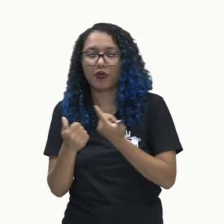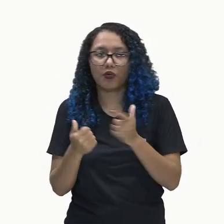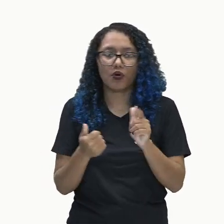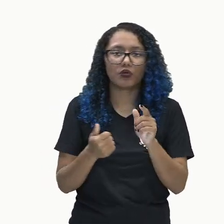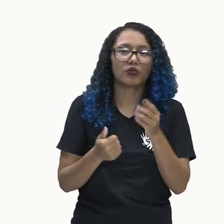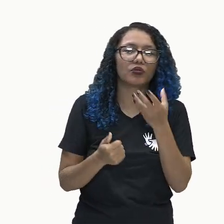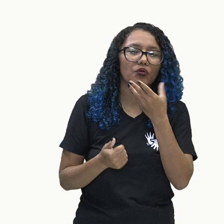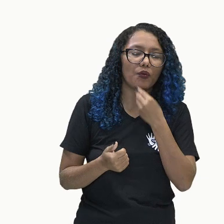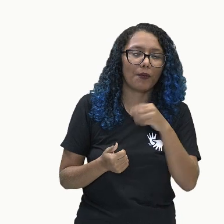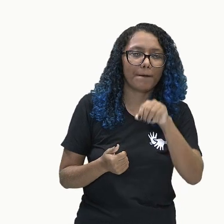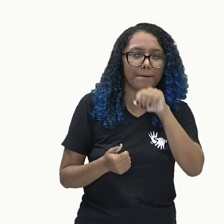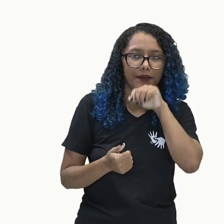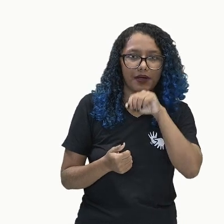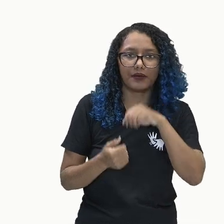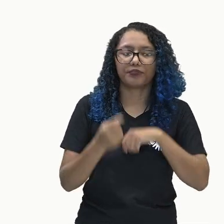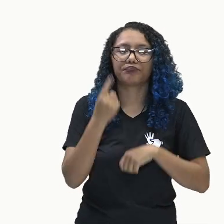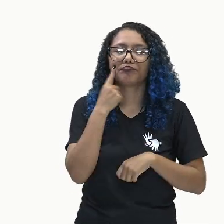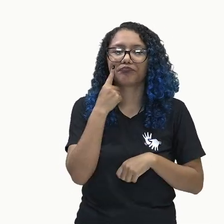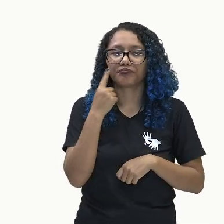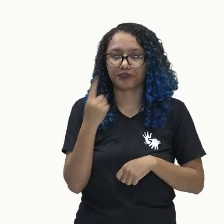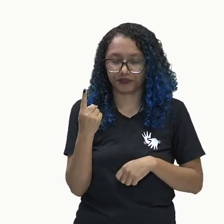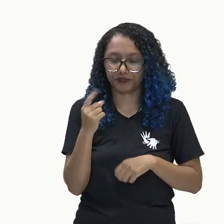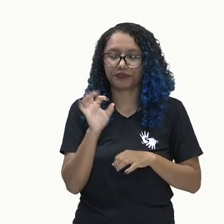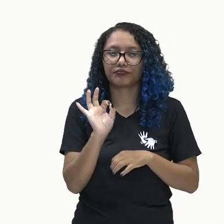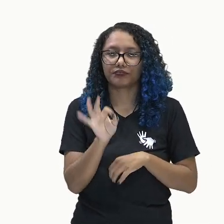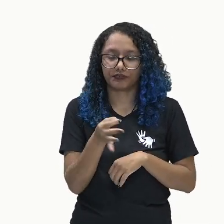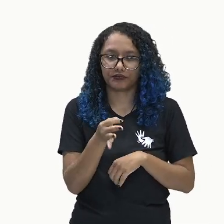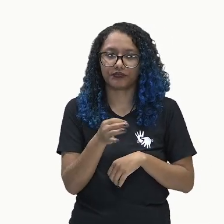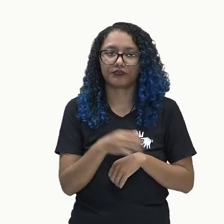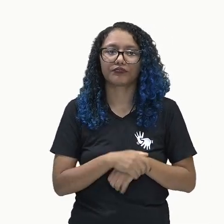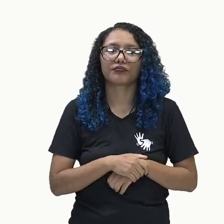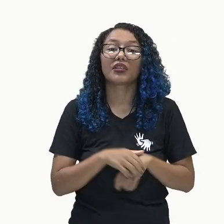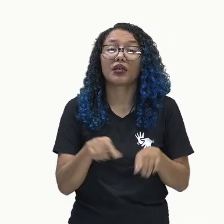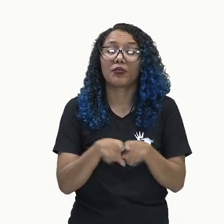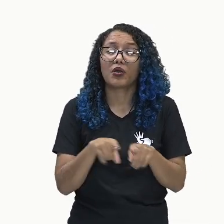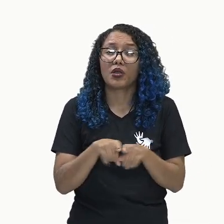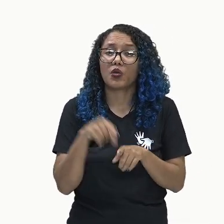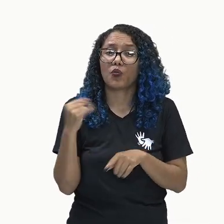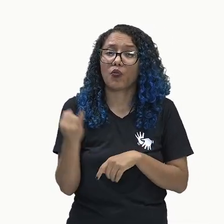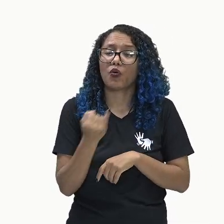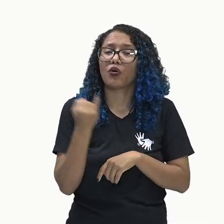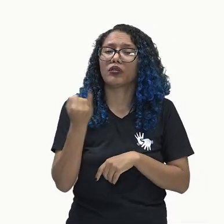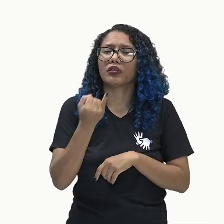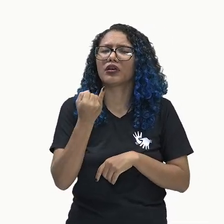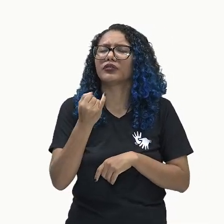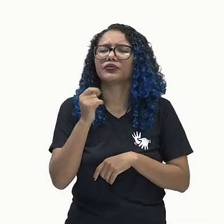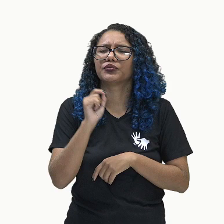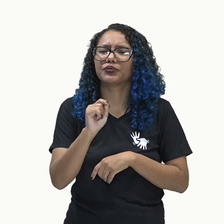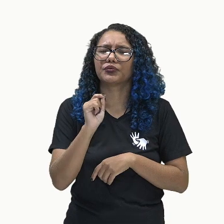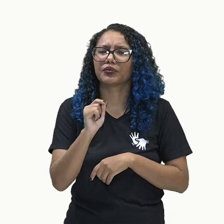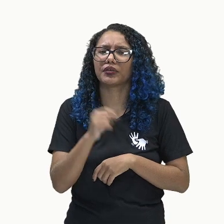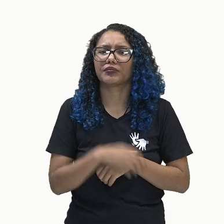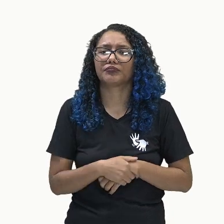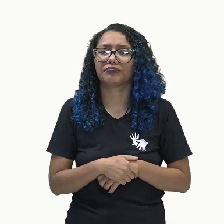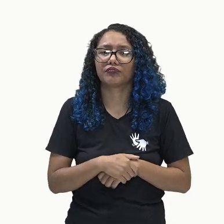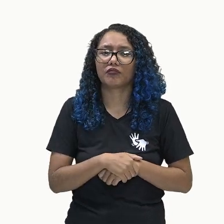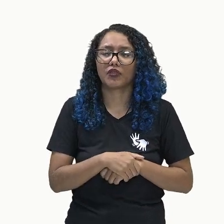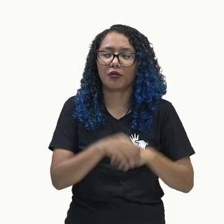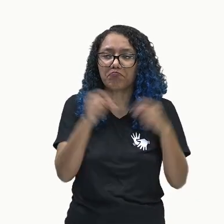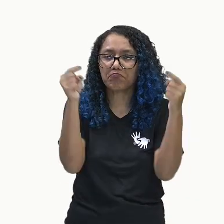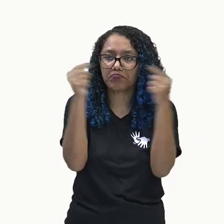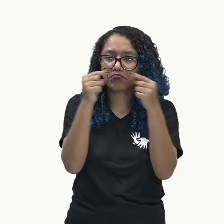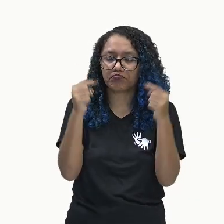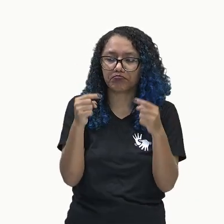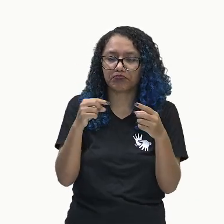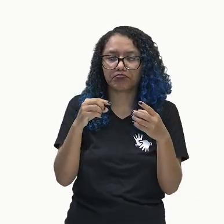esse linguajar para que vocês entendam. É importante frisar que eles, na combinação que ocorre na união